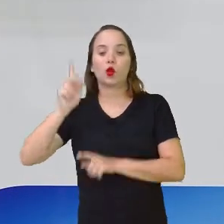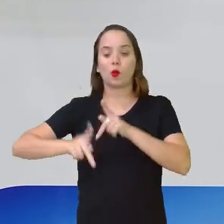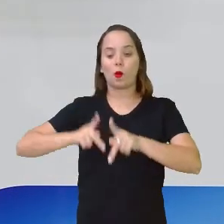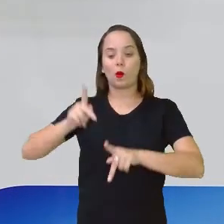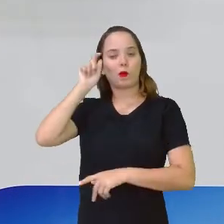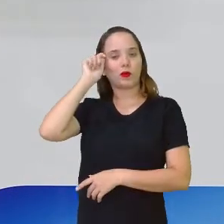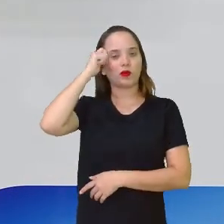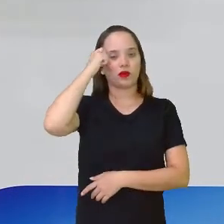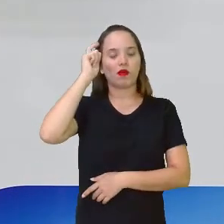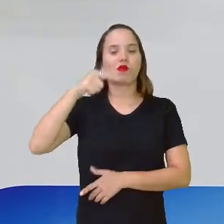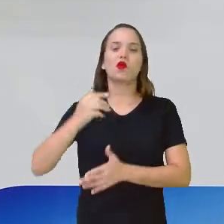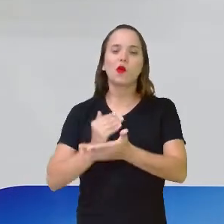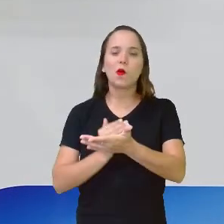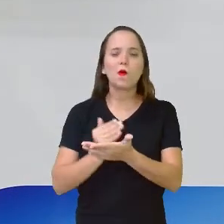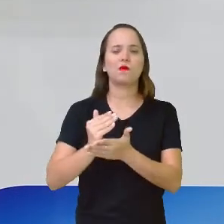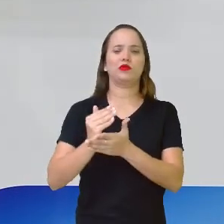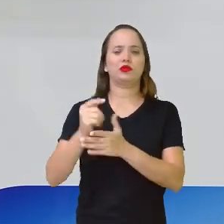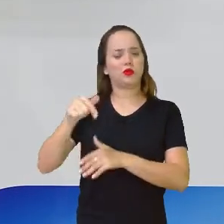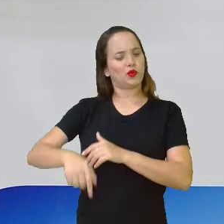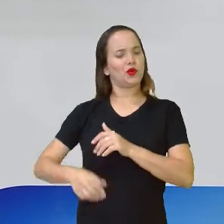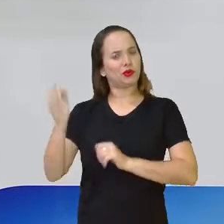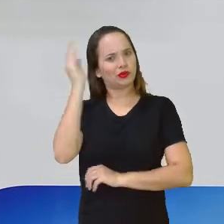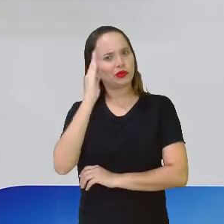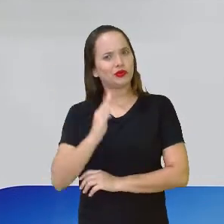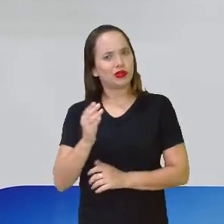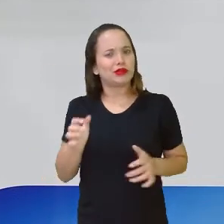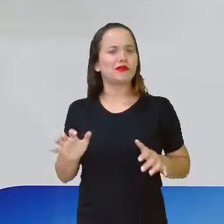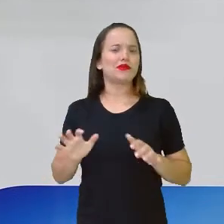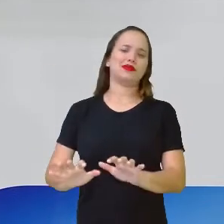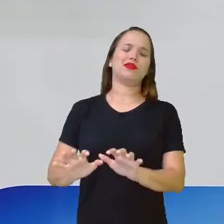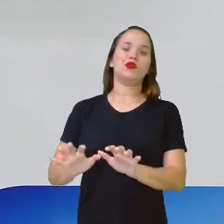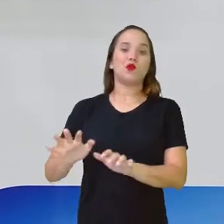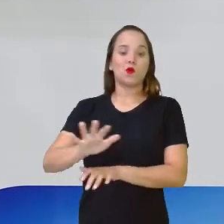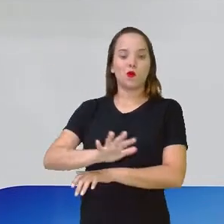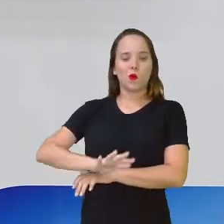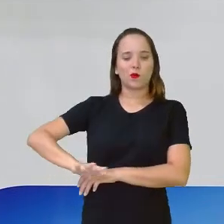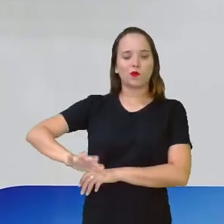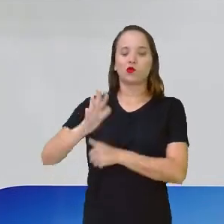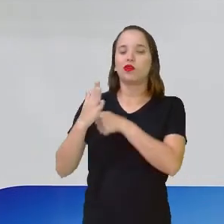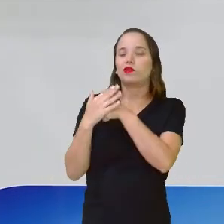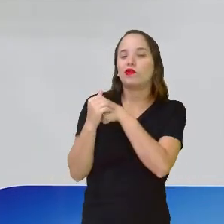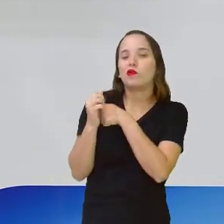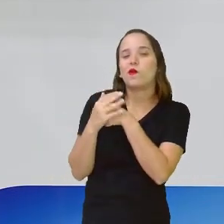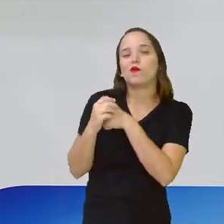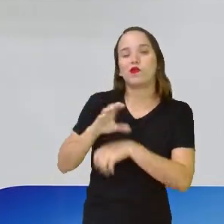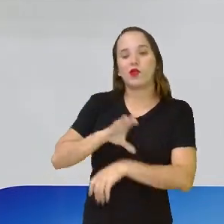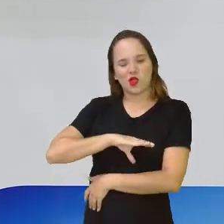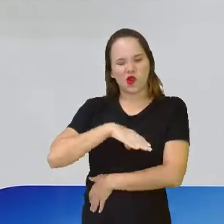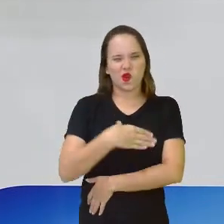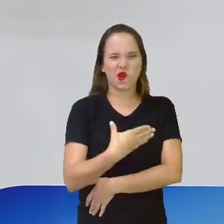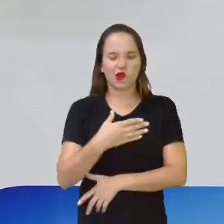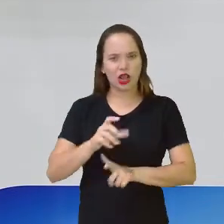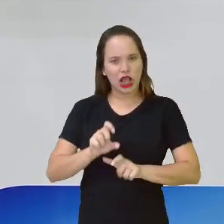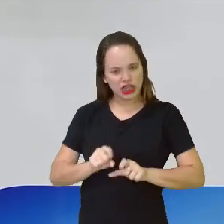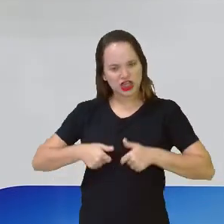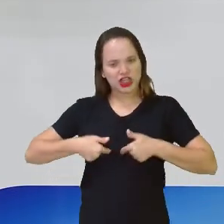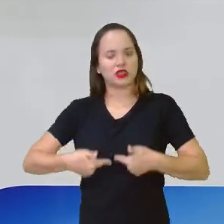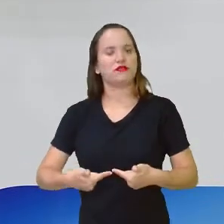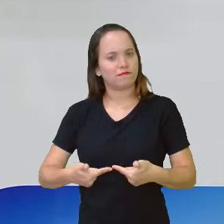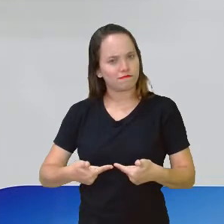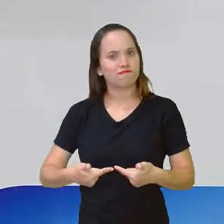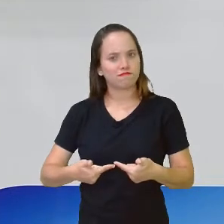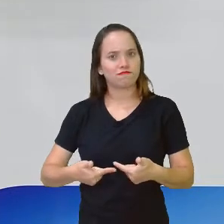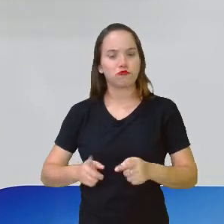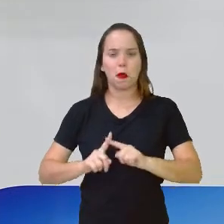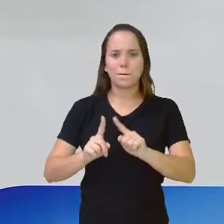fundadores do Brasil, dessa forma, como espaço de afeto, como espaço de coragem, como espaço de resistência. Não